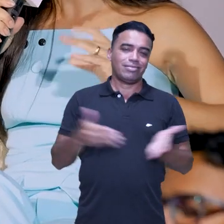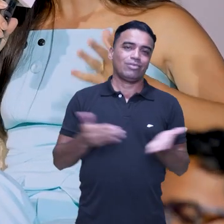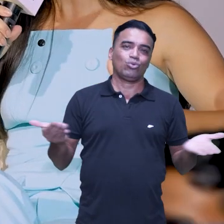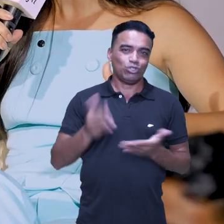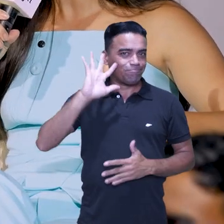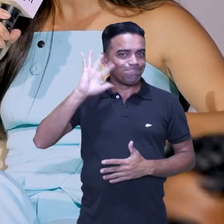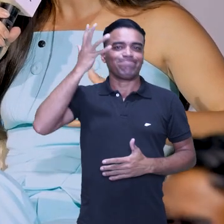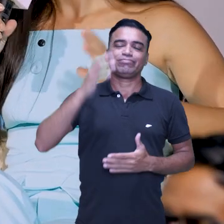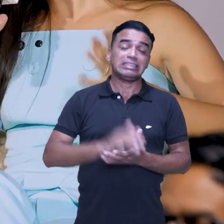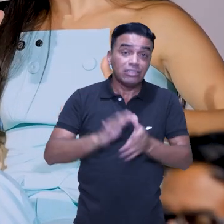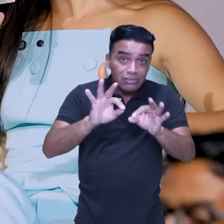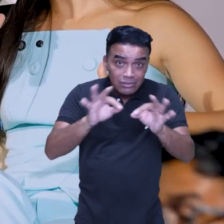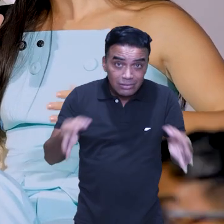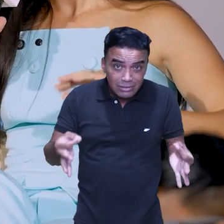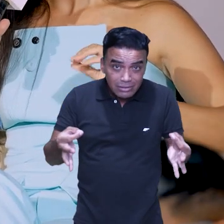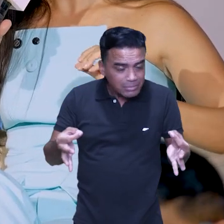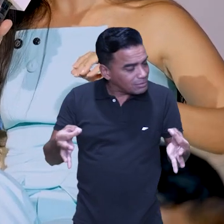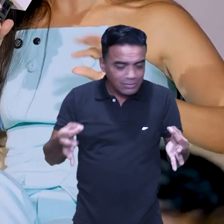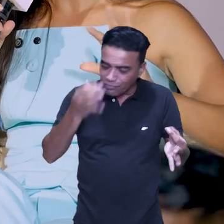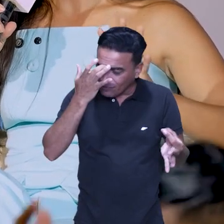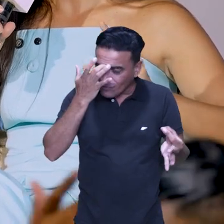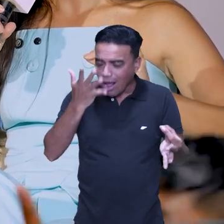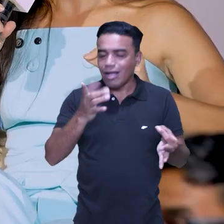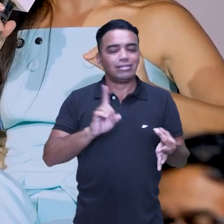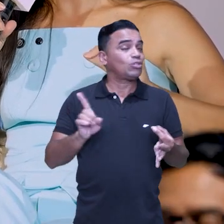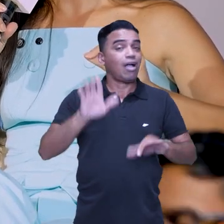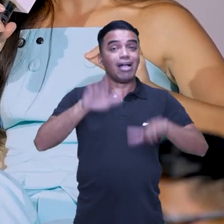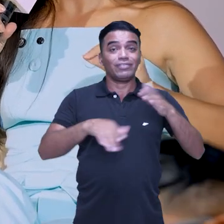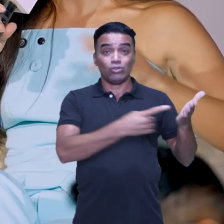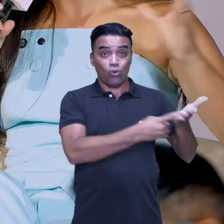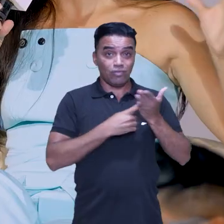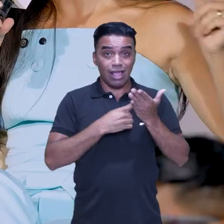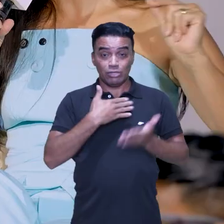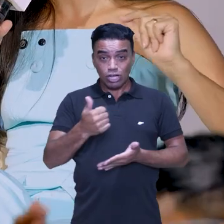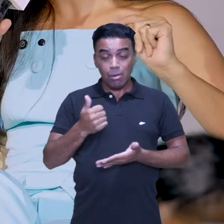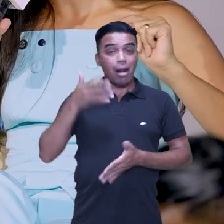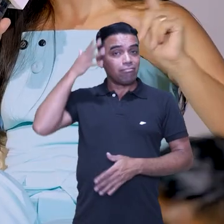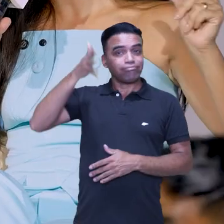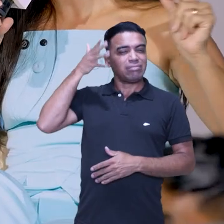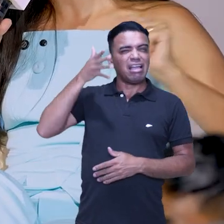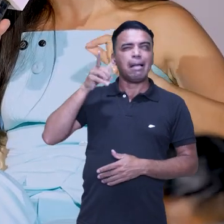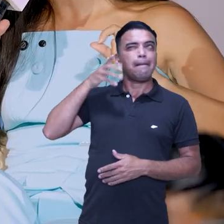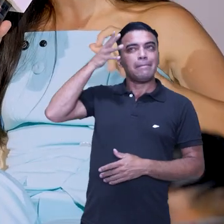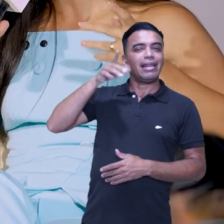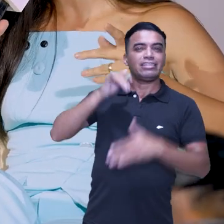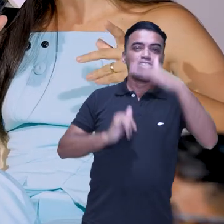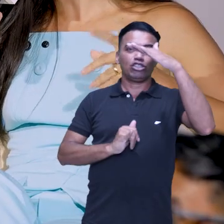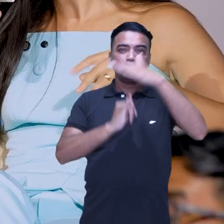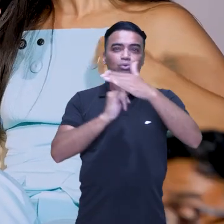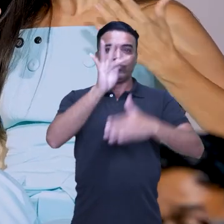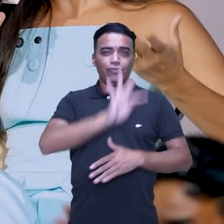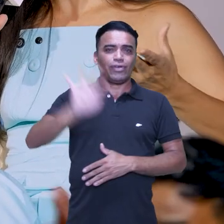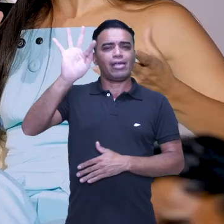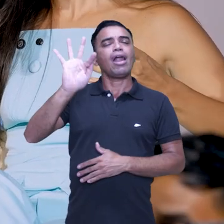Então, não é simples, não é fácil. Muitas vezes eu sou convidada para falar, e recentemente dei uma palestra lá no Instituto Federal sobre